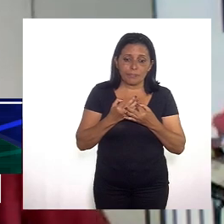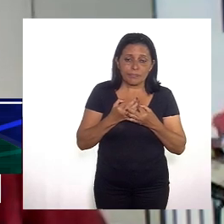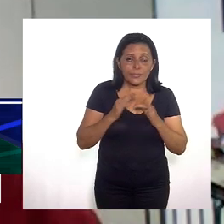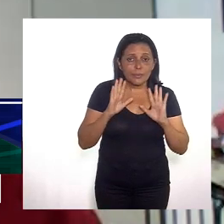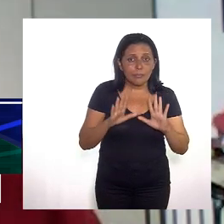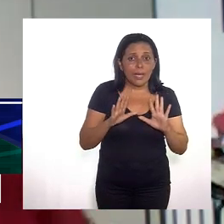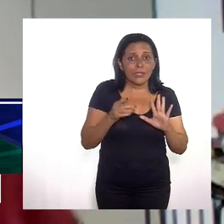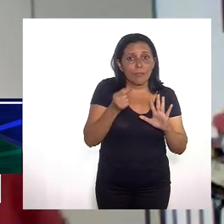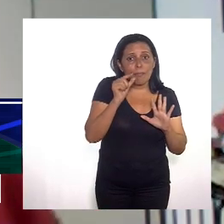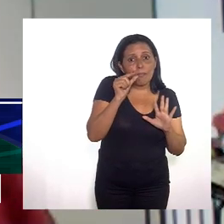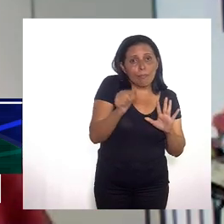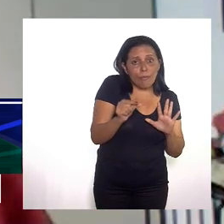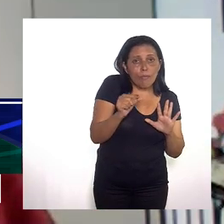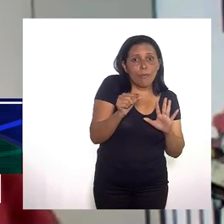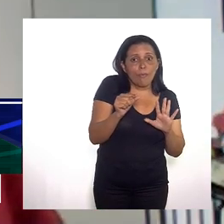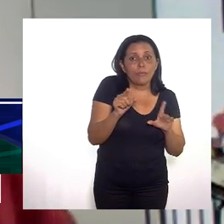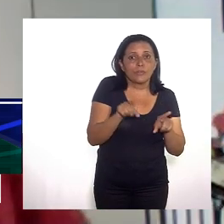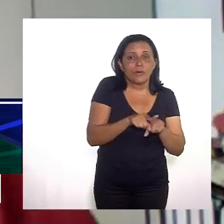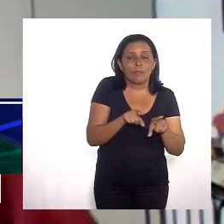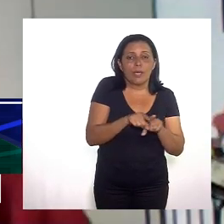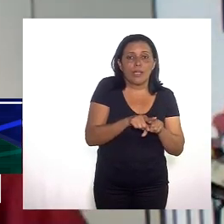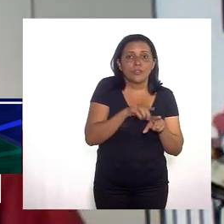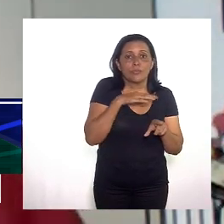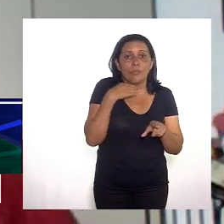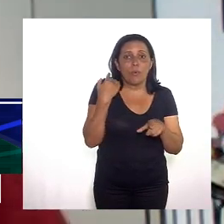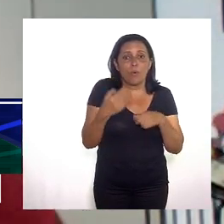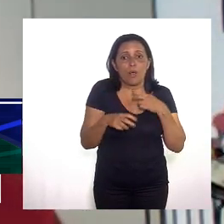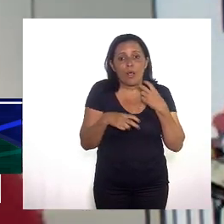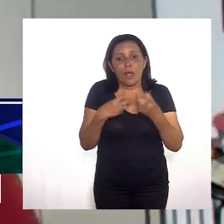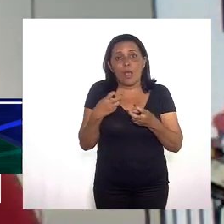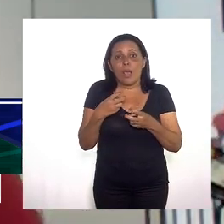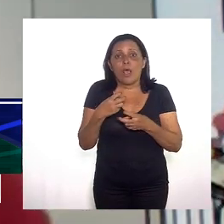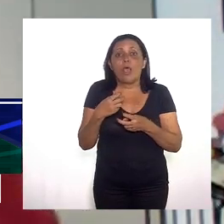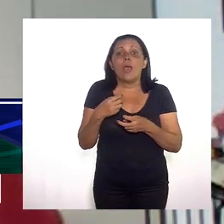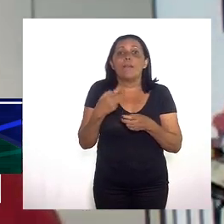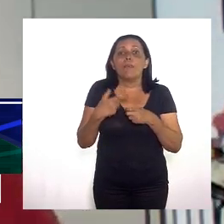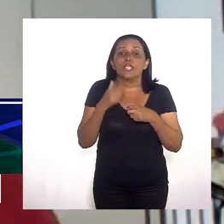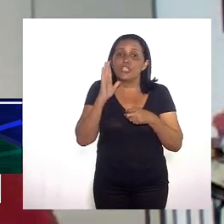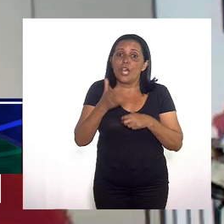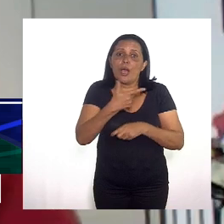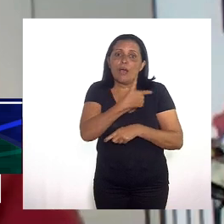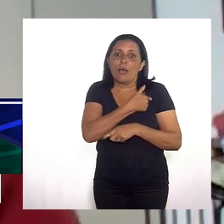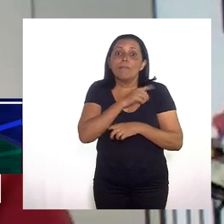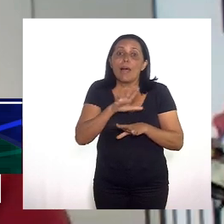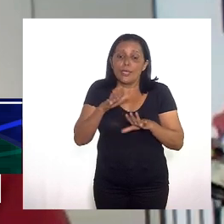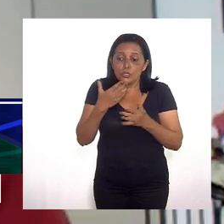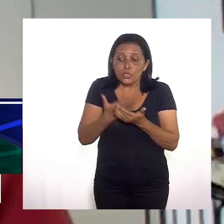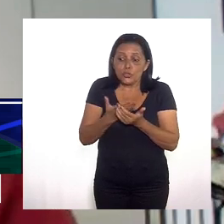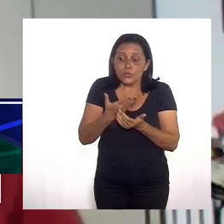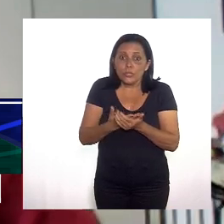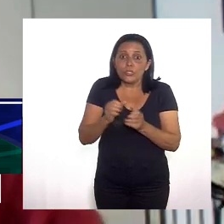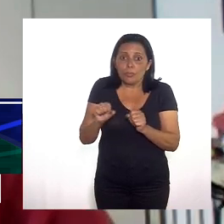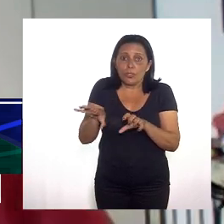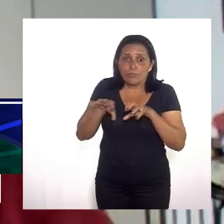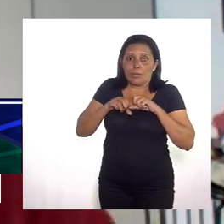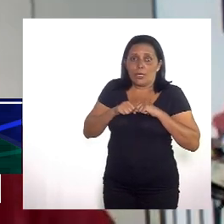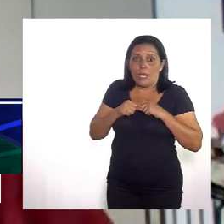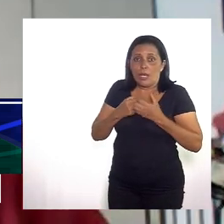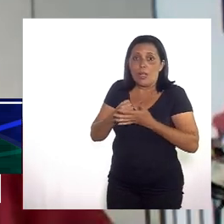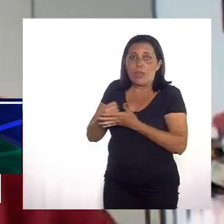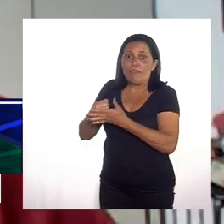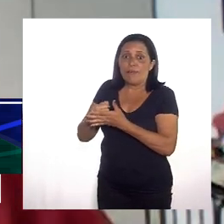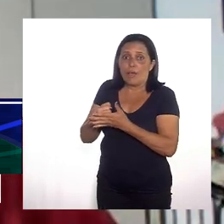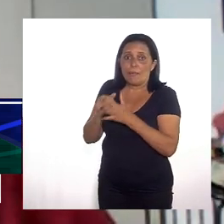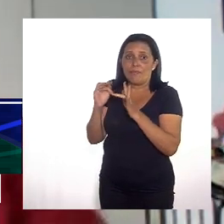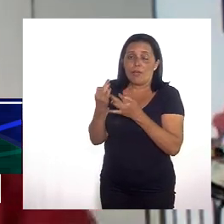porque estão imunizados, mas os estudantes ainda podem também pegar e levar para suas famílias, especialmente no ensino médio,